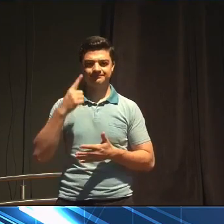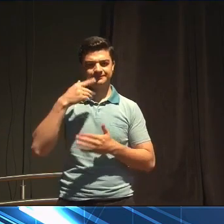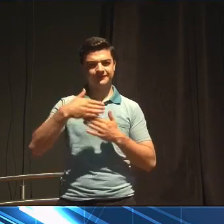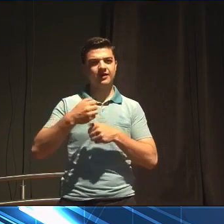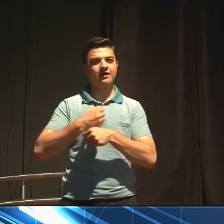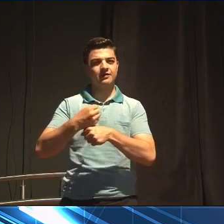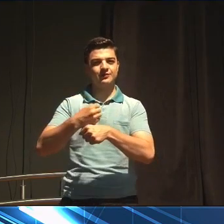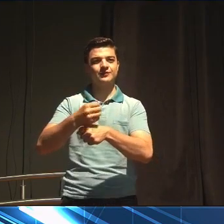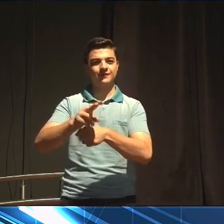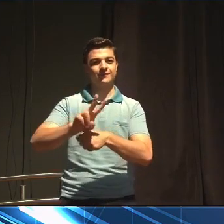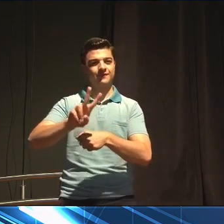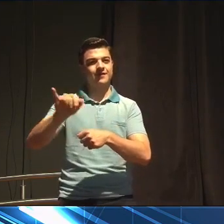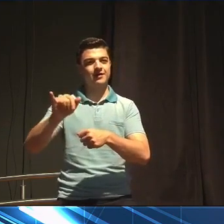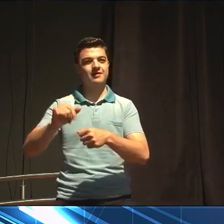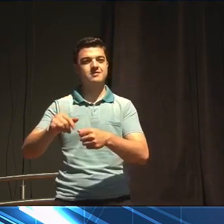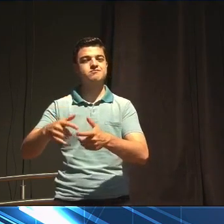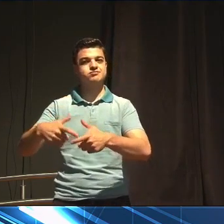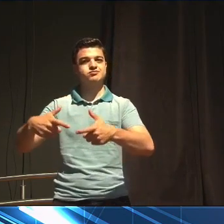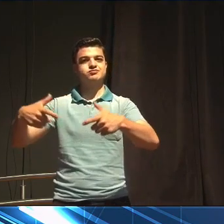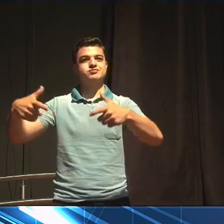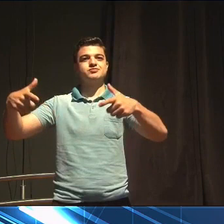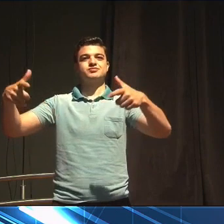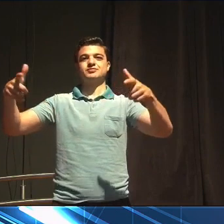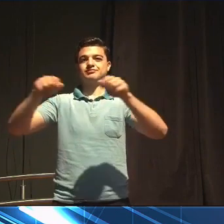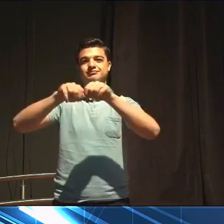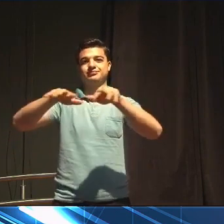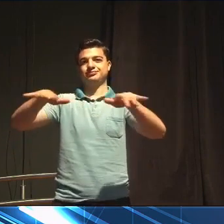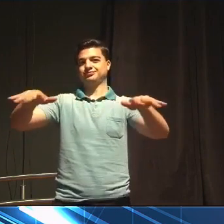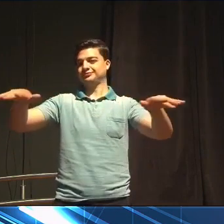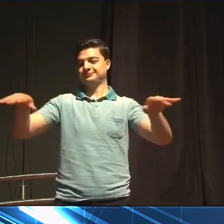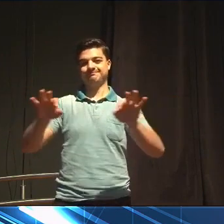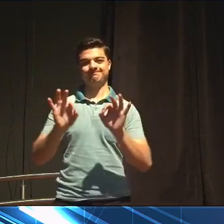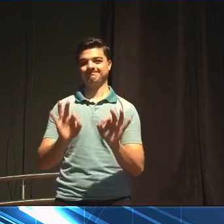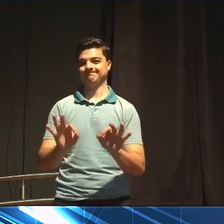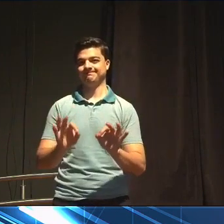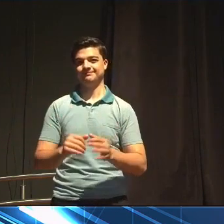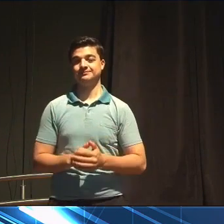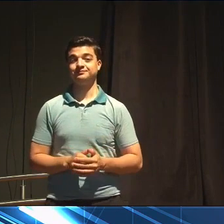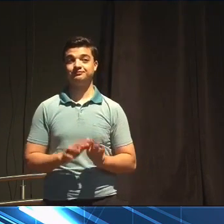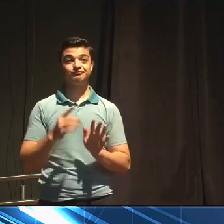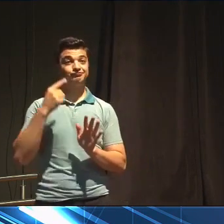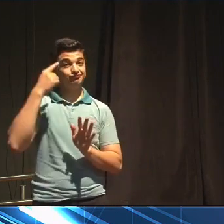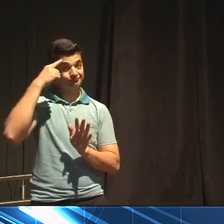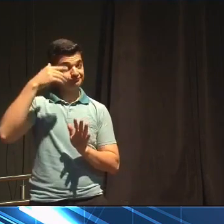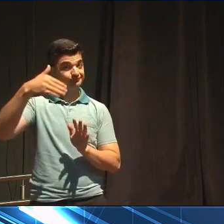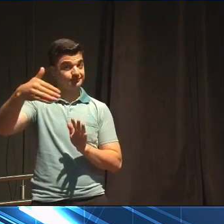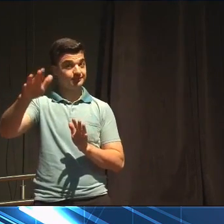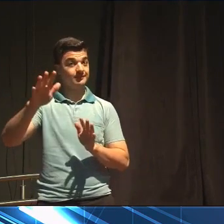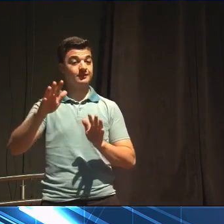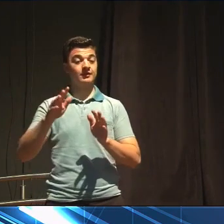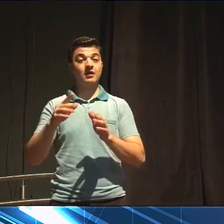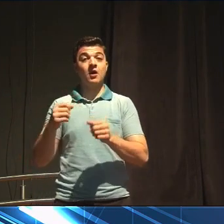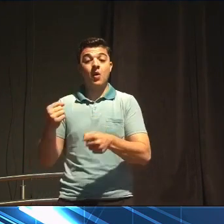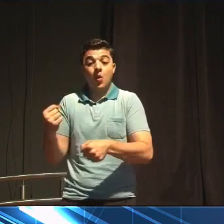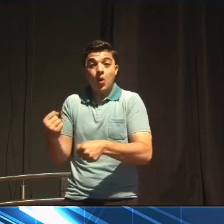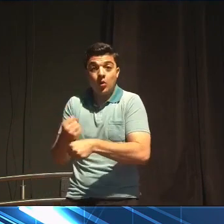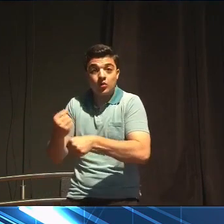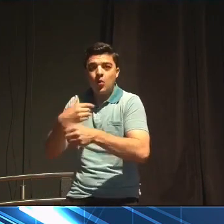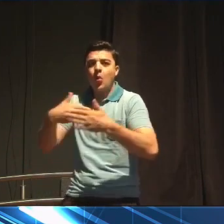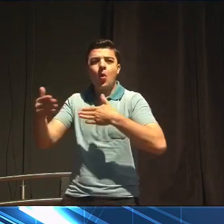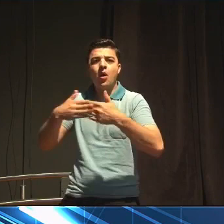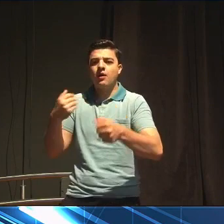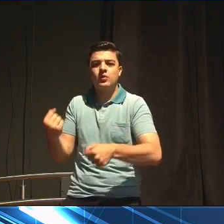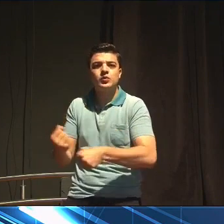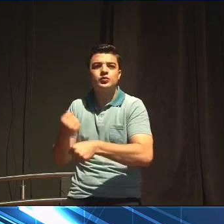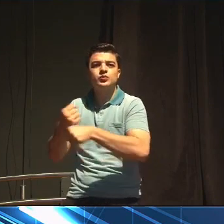né. Primeiro, tudo que for ser construído, primeiro vai ser simulado no mundo real. Não